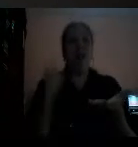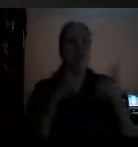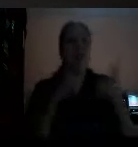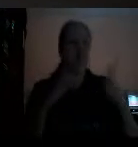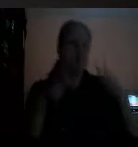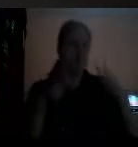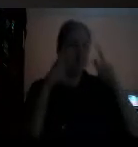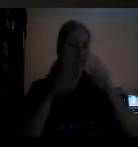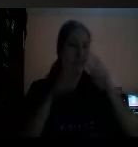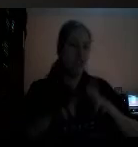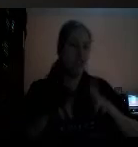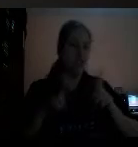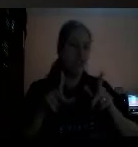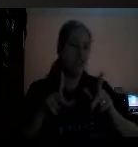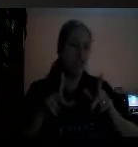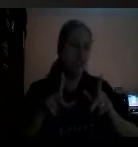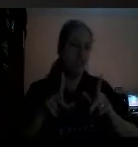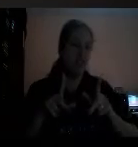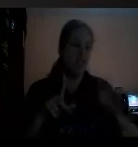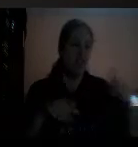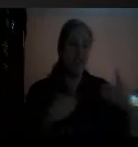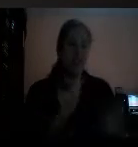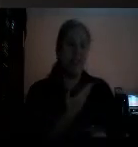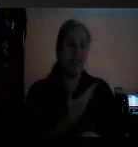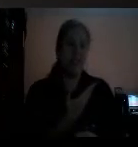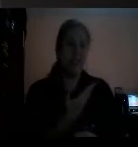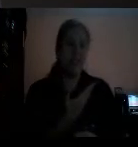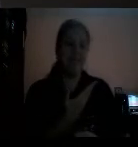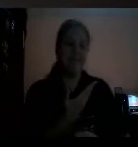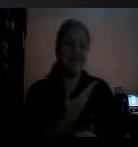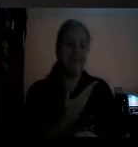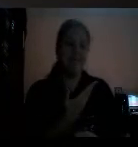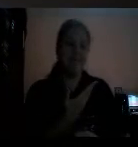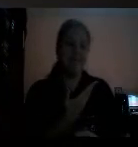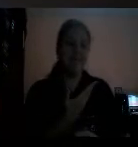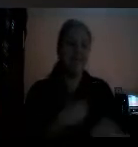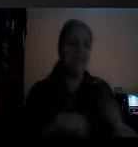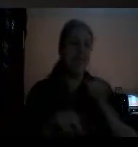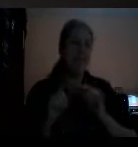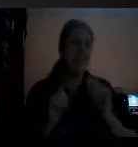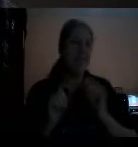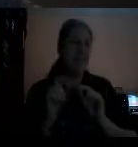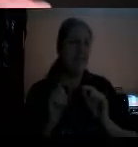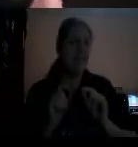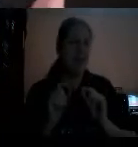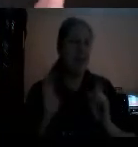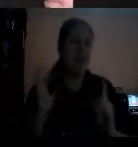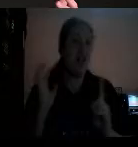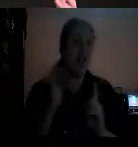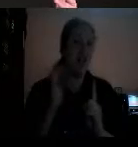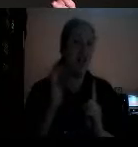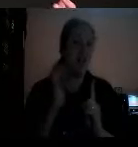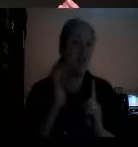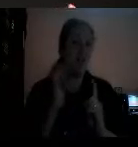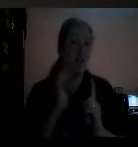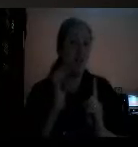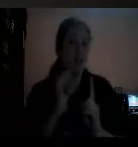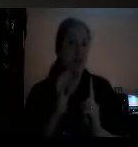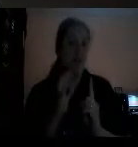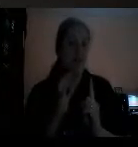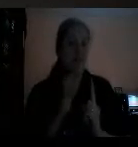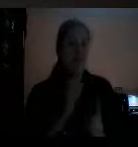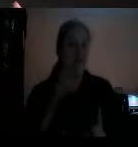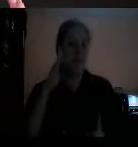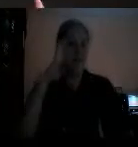power, tá? Tanto que ele escreve um livro sobre a influência do poder naval do século XVII até o século